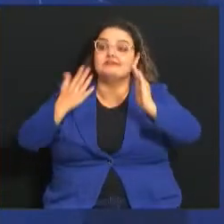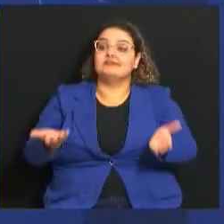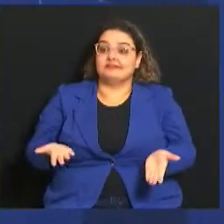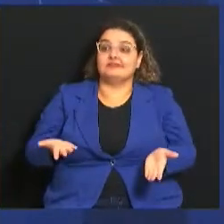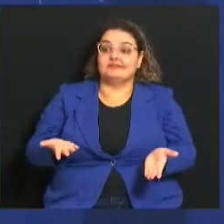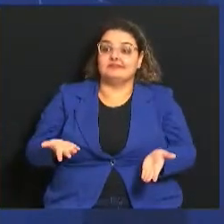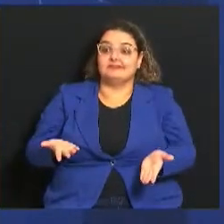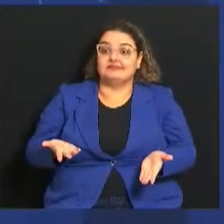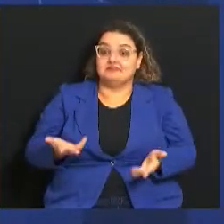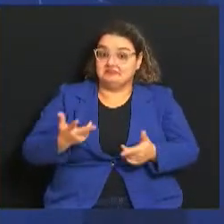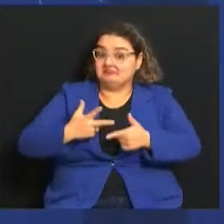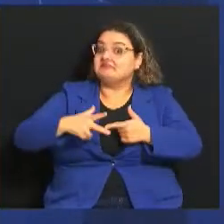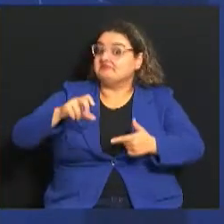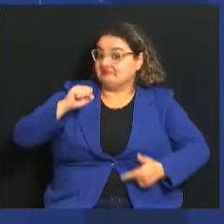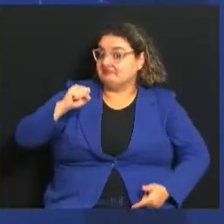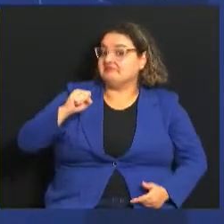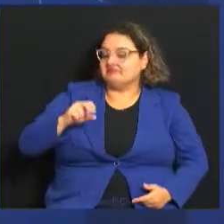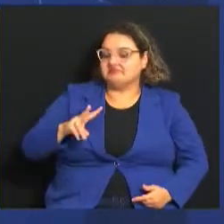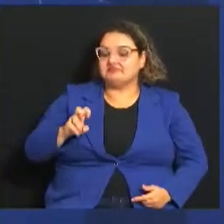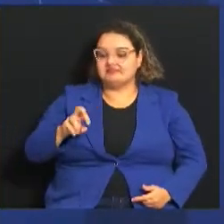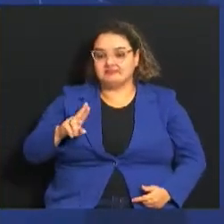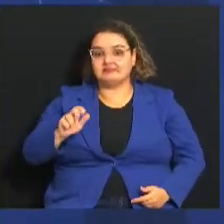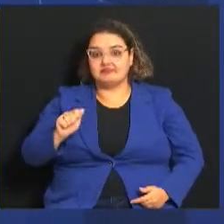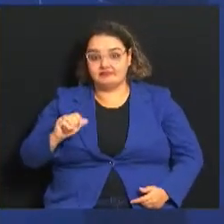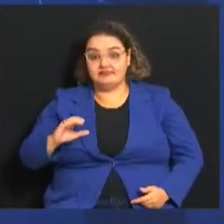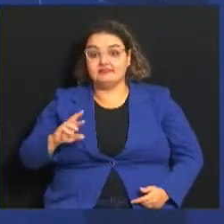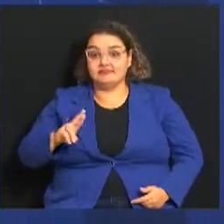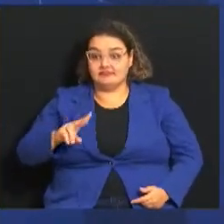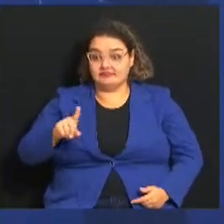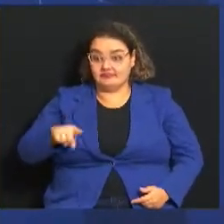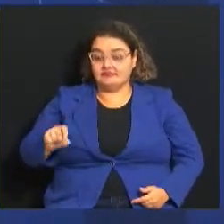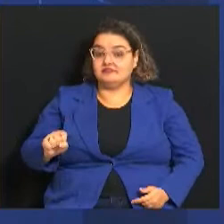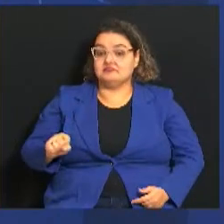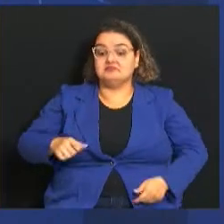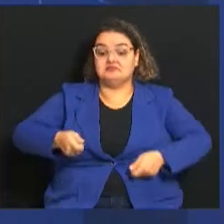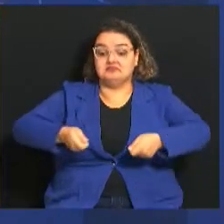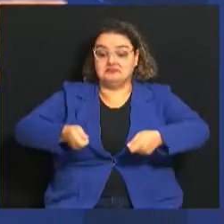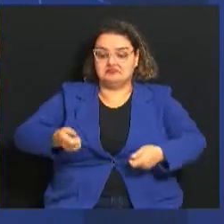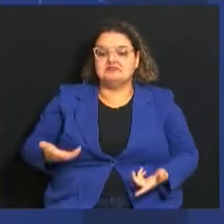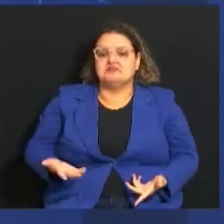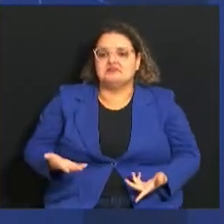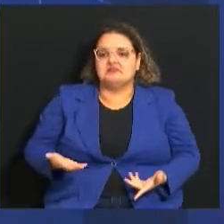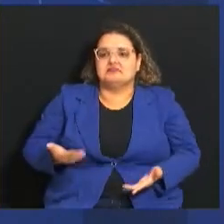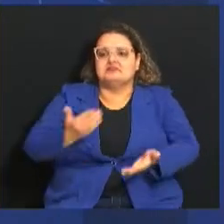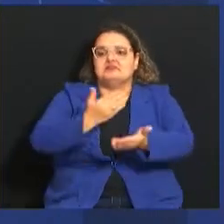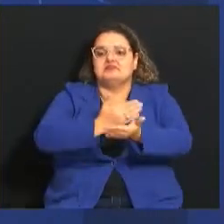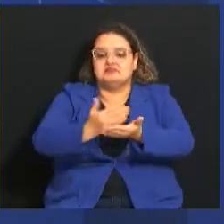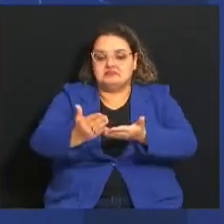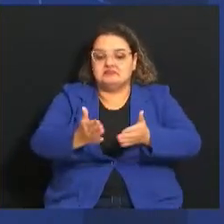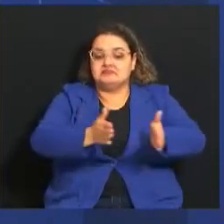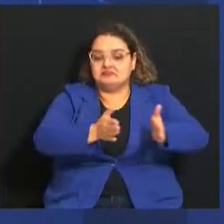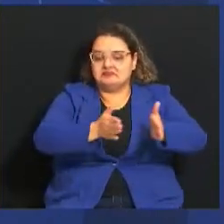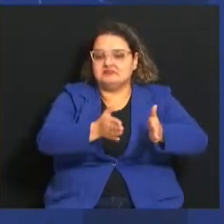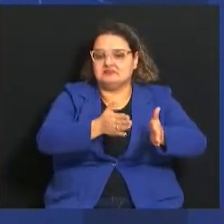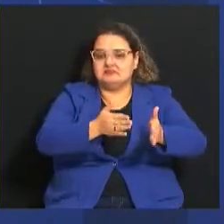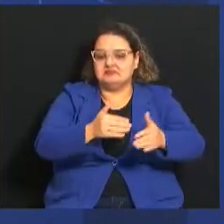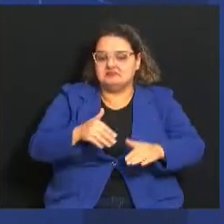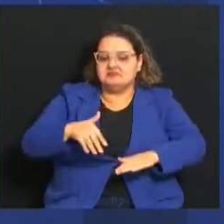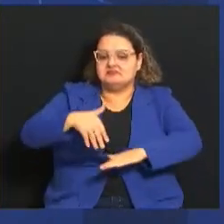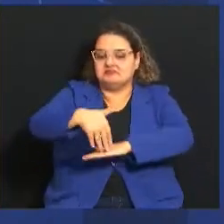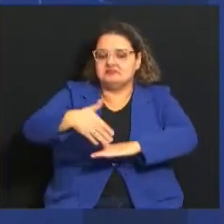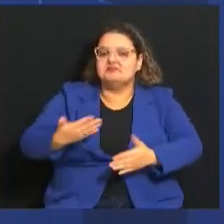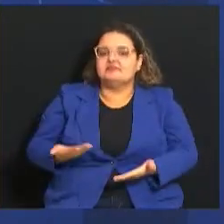Que vitória do Veracruz Basquete, realmente dominante, né? Desde o primeiro quarto, a equipe ficou à frente do